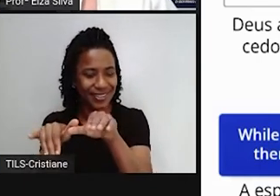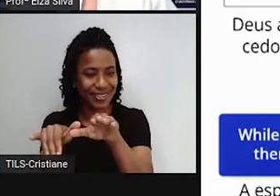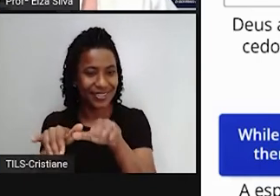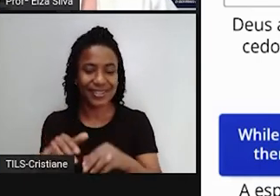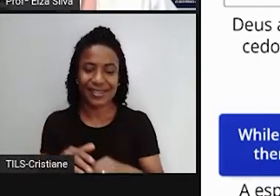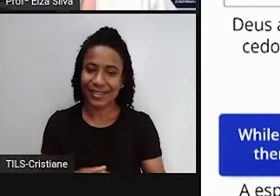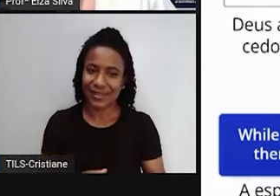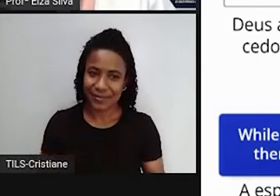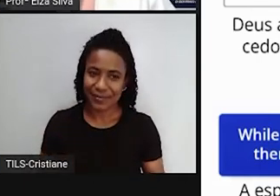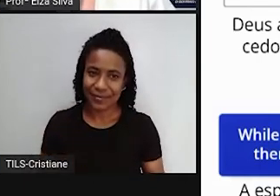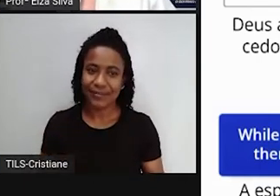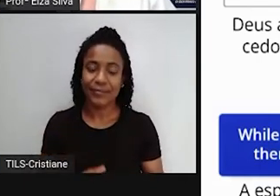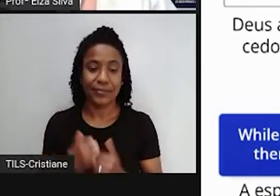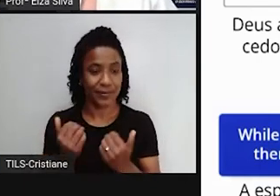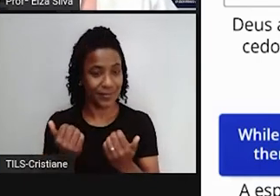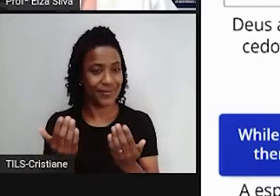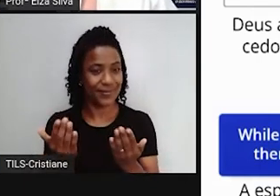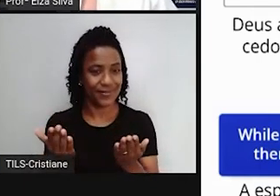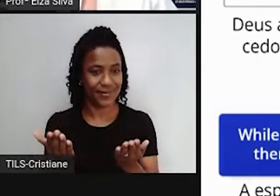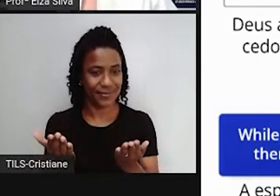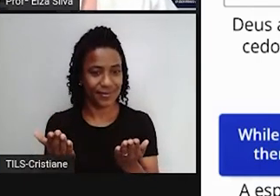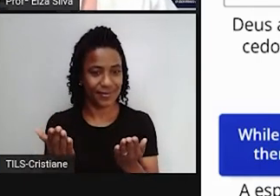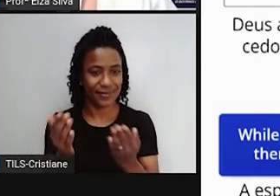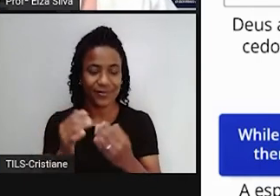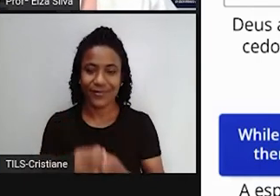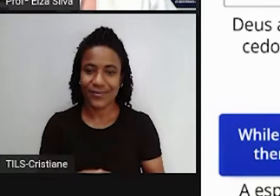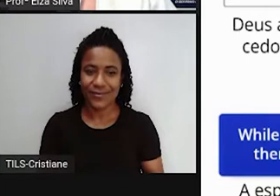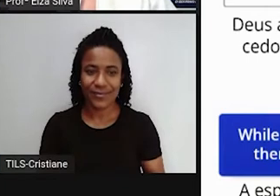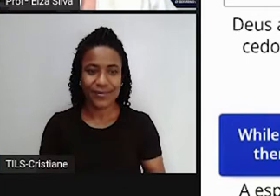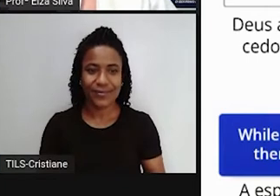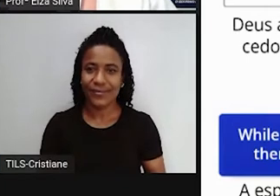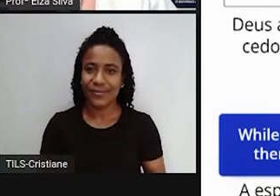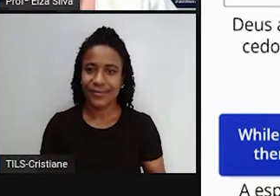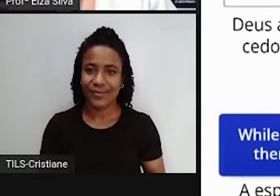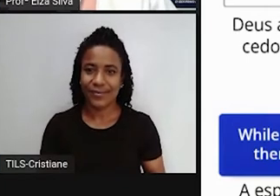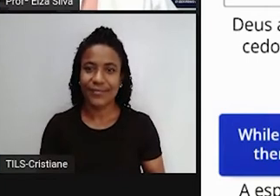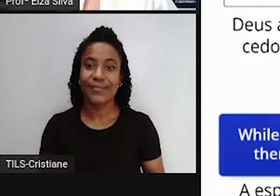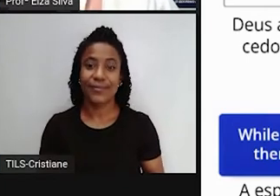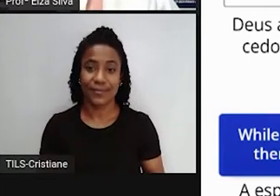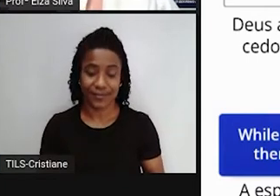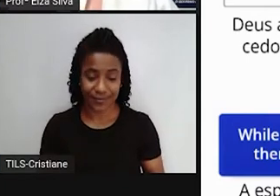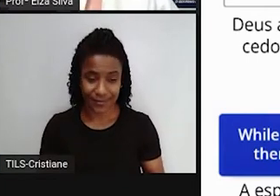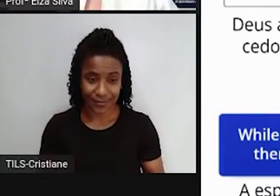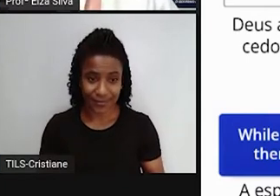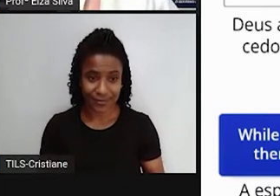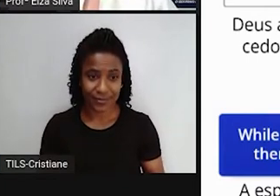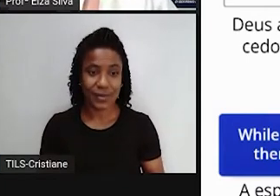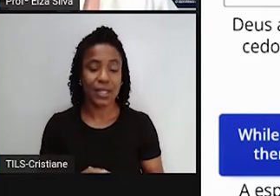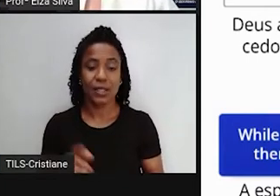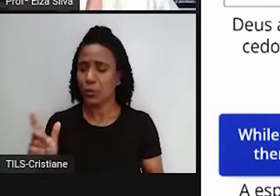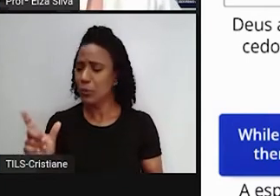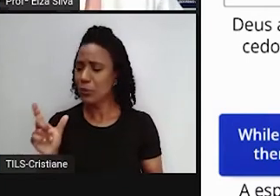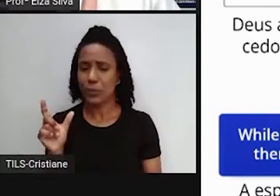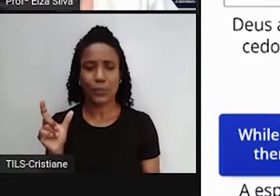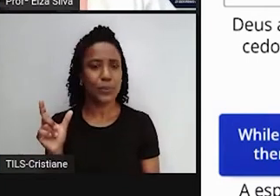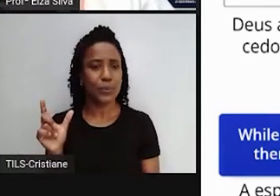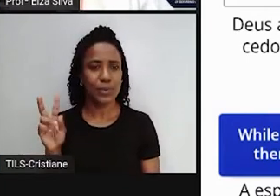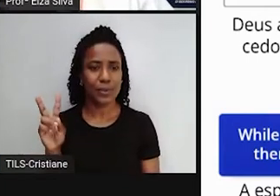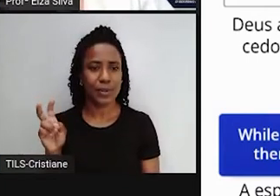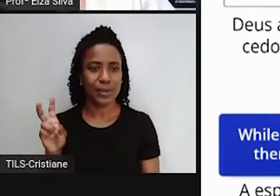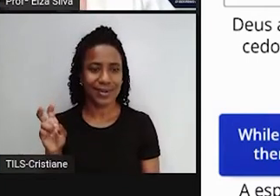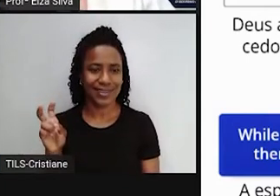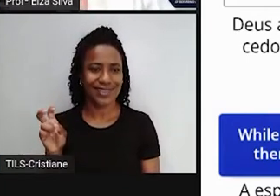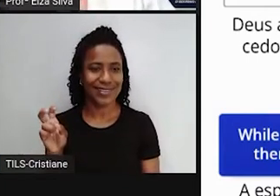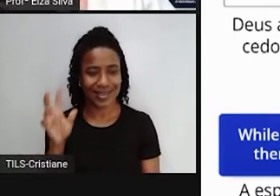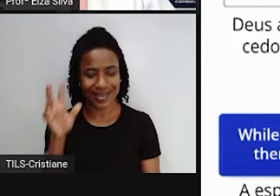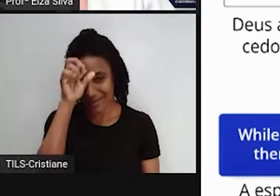together. Birds of a feather flock together. Então, o que é que esse ditado nos ensina, né? Primeiro, ele nos